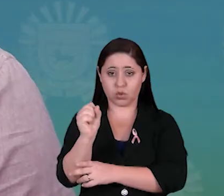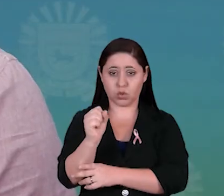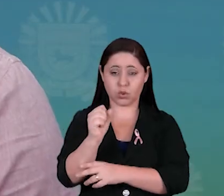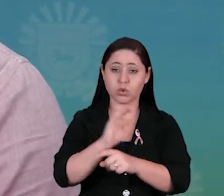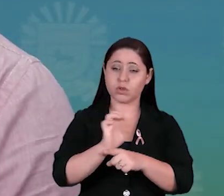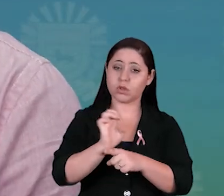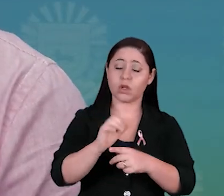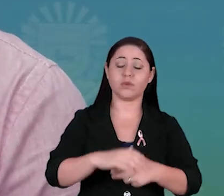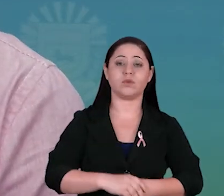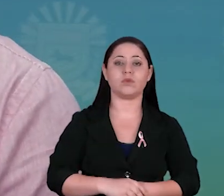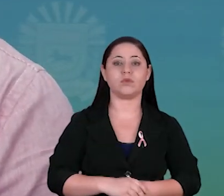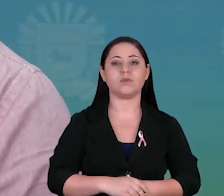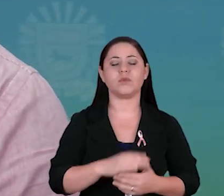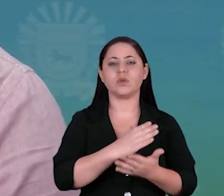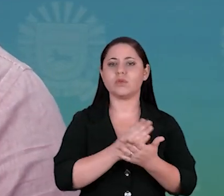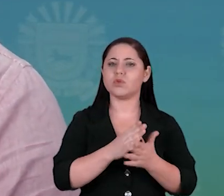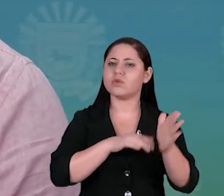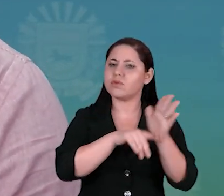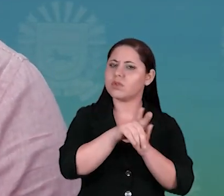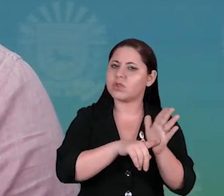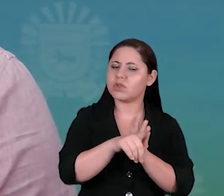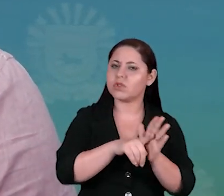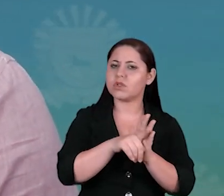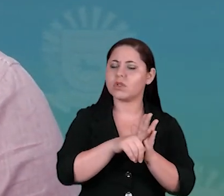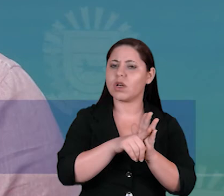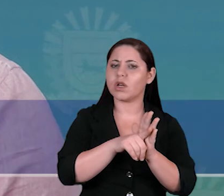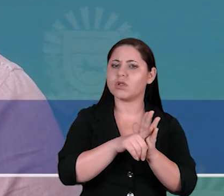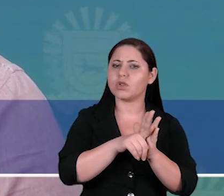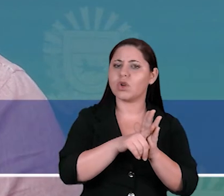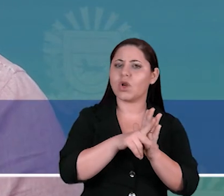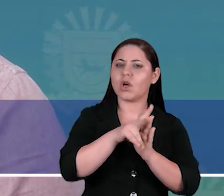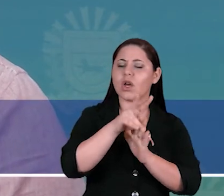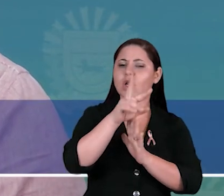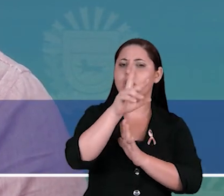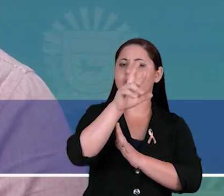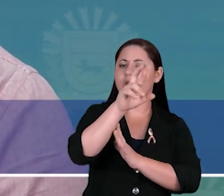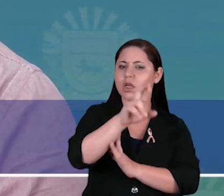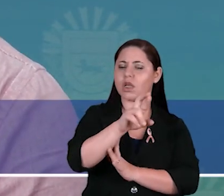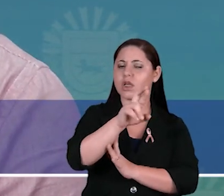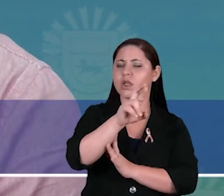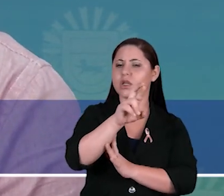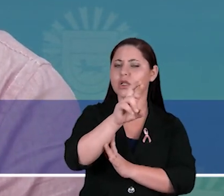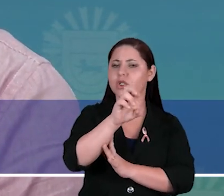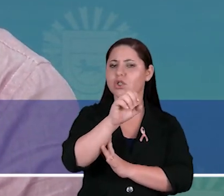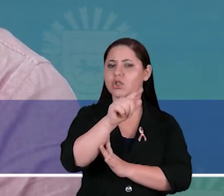estado. Nós começamos investigando uma base de dados do Ministério da Saúde que chama Registro de